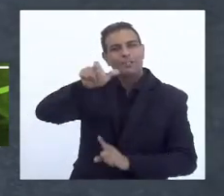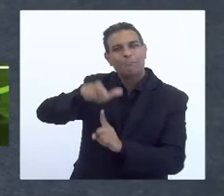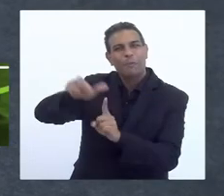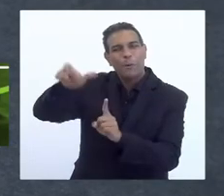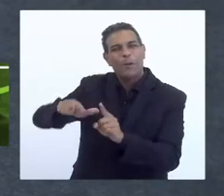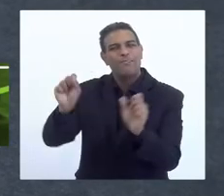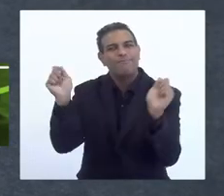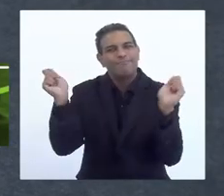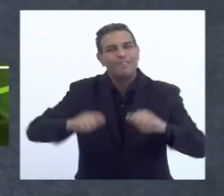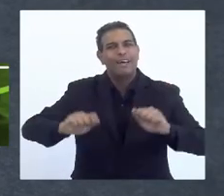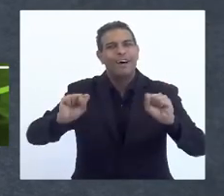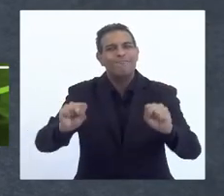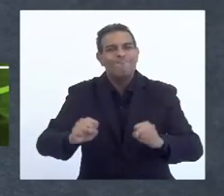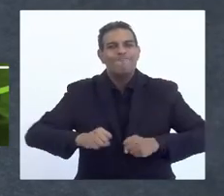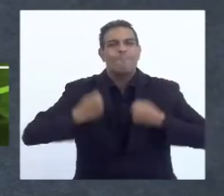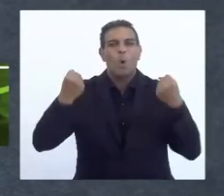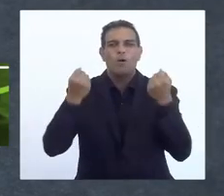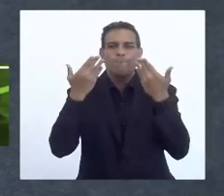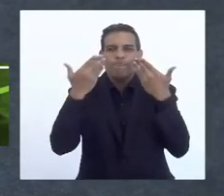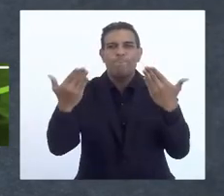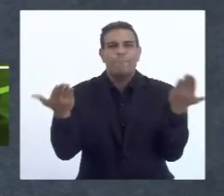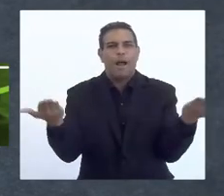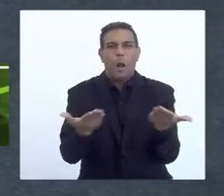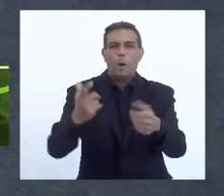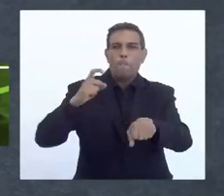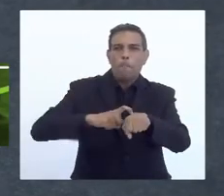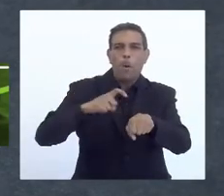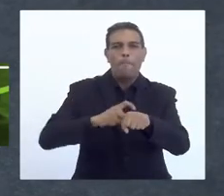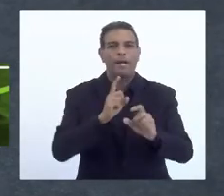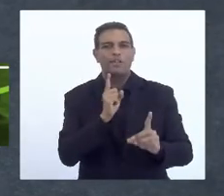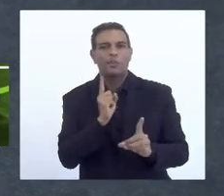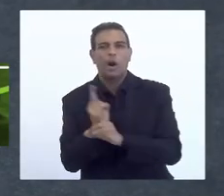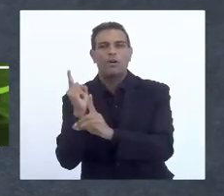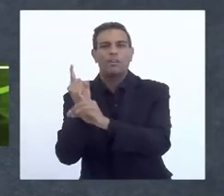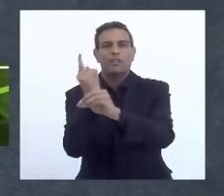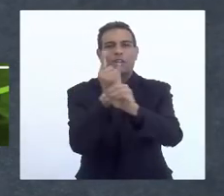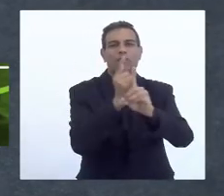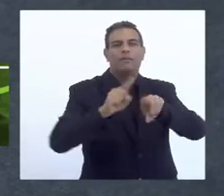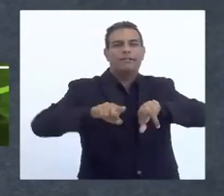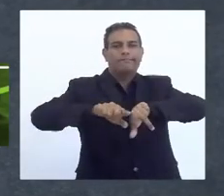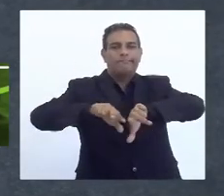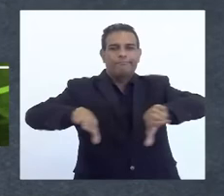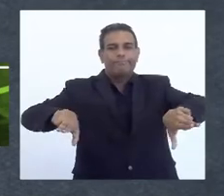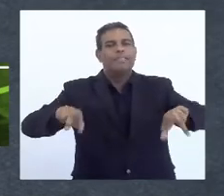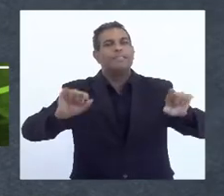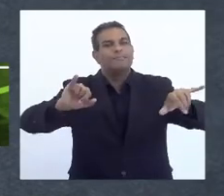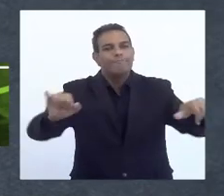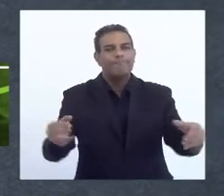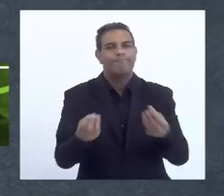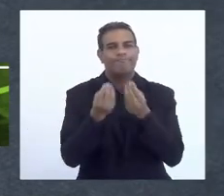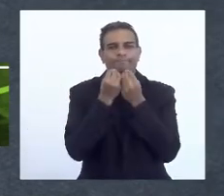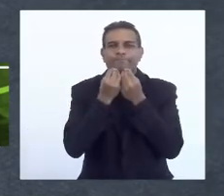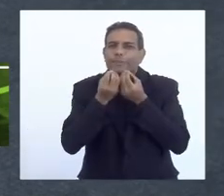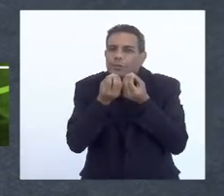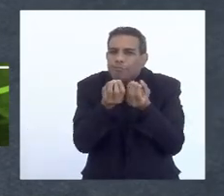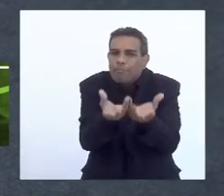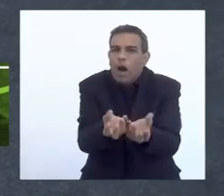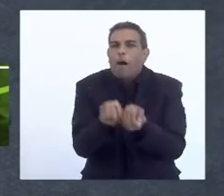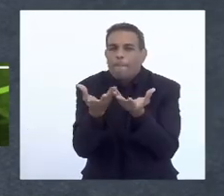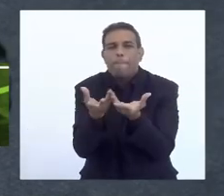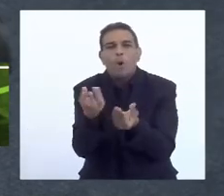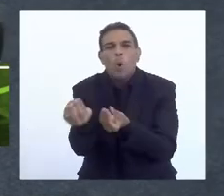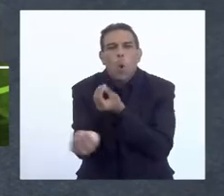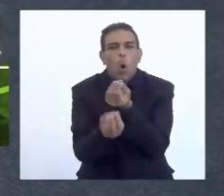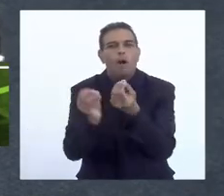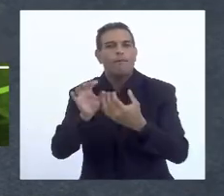porque todas elas abrilhantaram esse momento, esse encontro, e me coube, então, uma tarefa árdua de